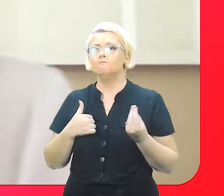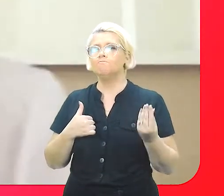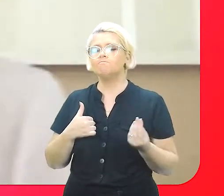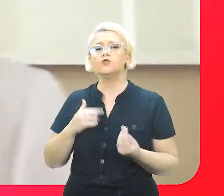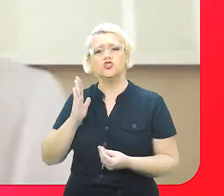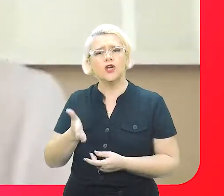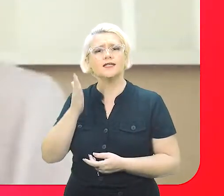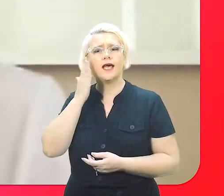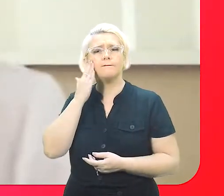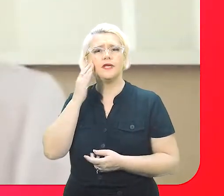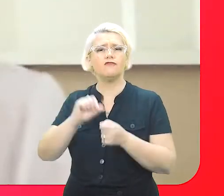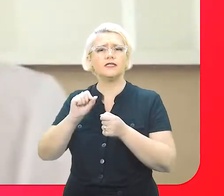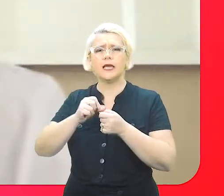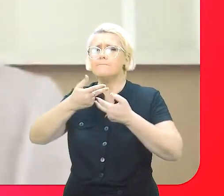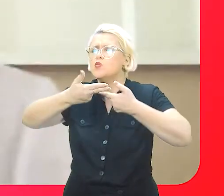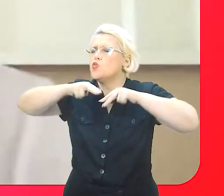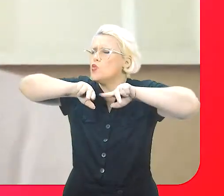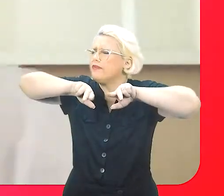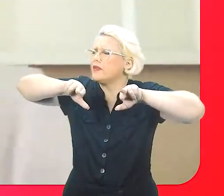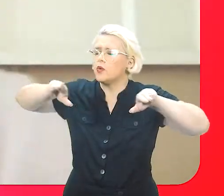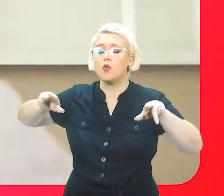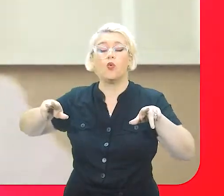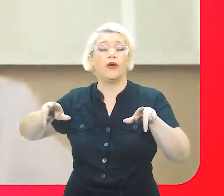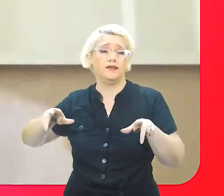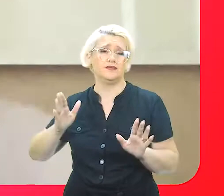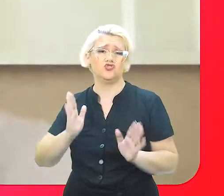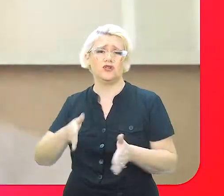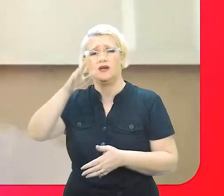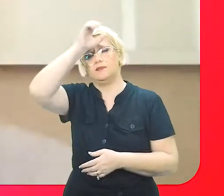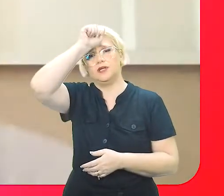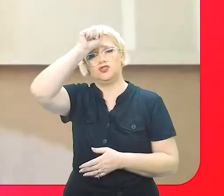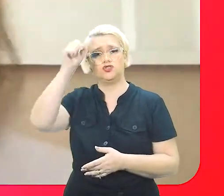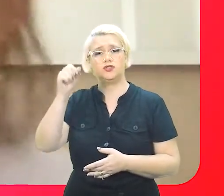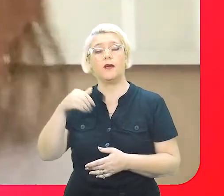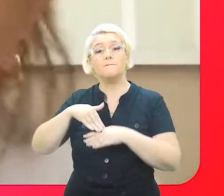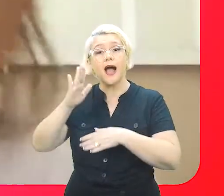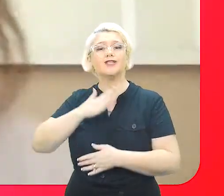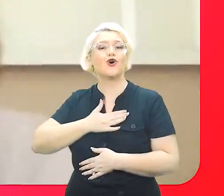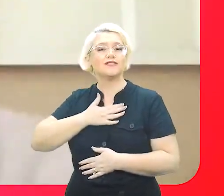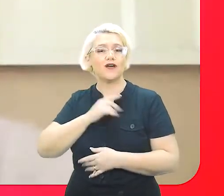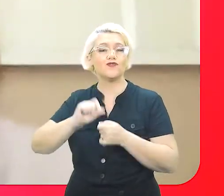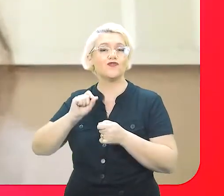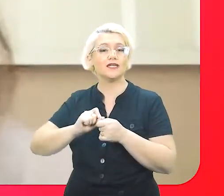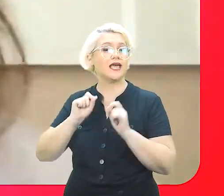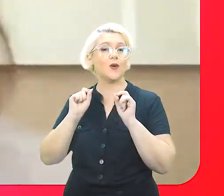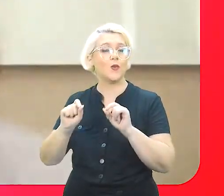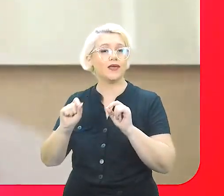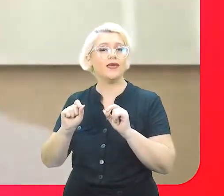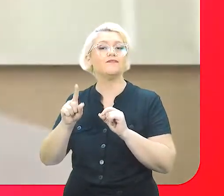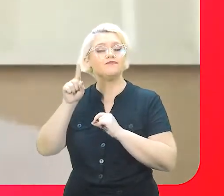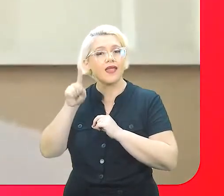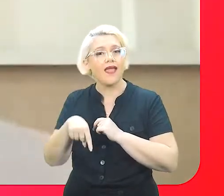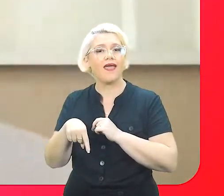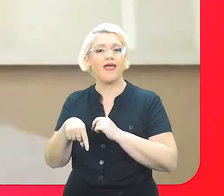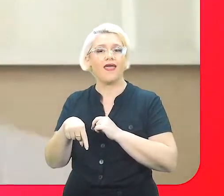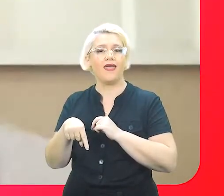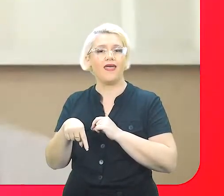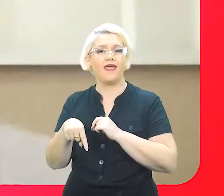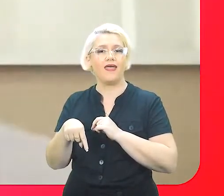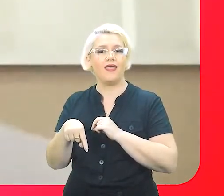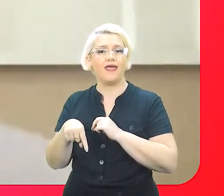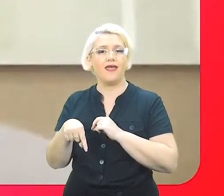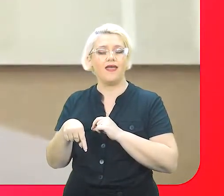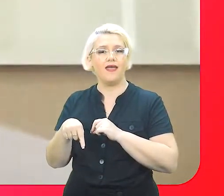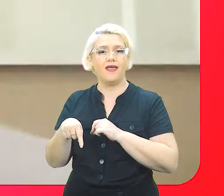Eu sabia fazer um monte de coisas, inclusive o que mais eu gostava de fazer era mexer com